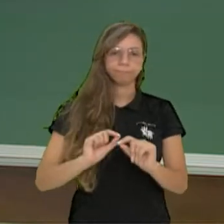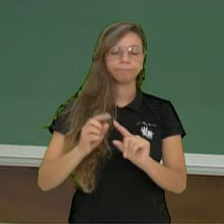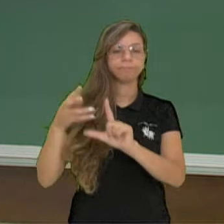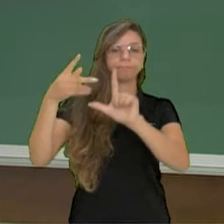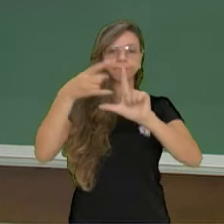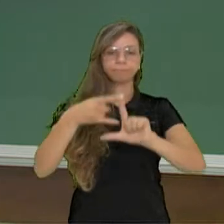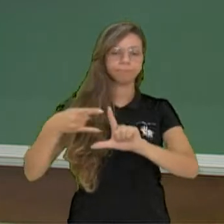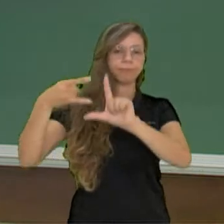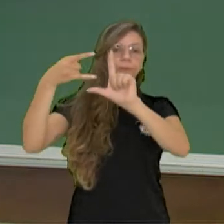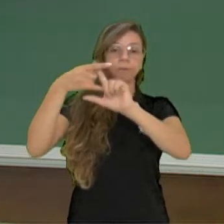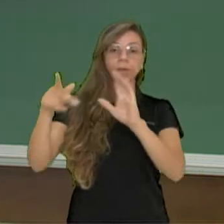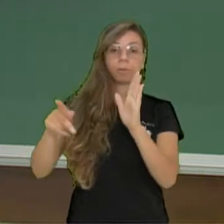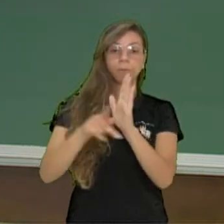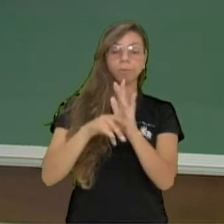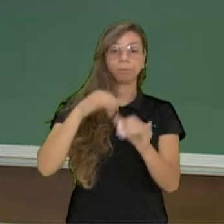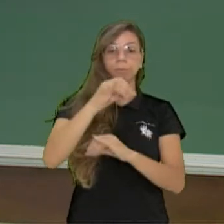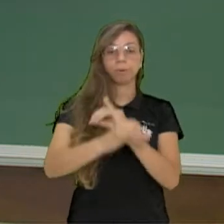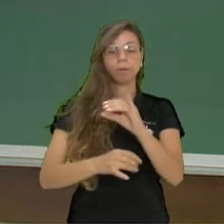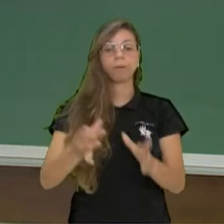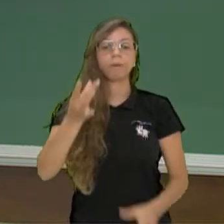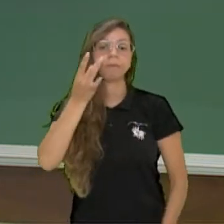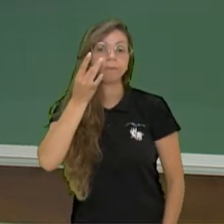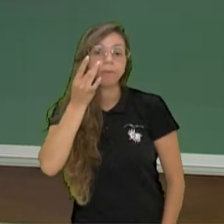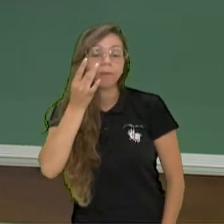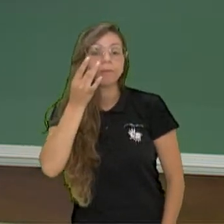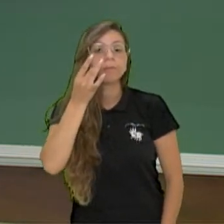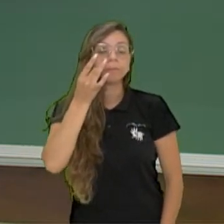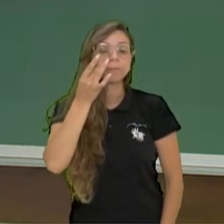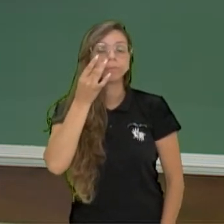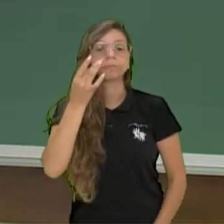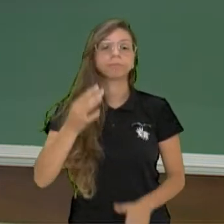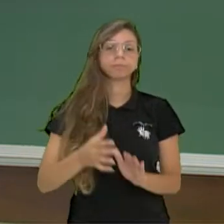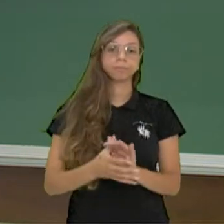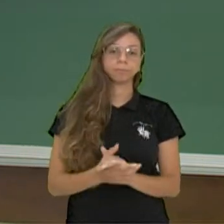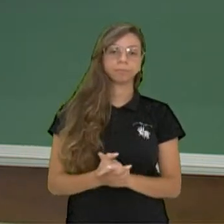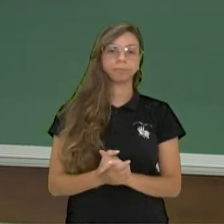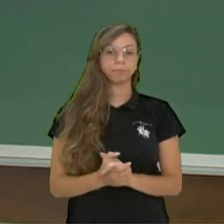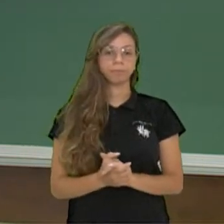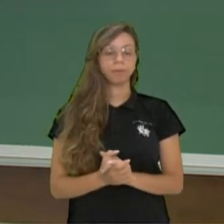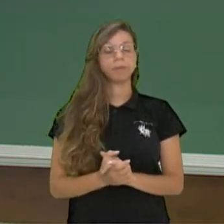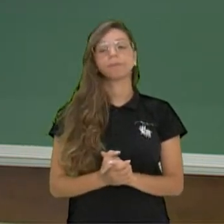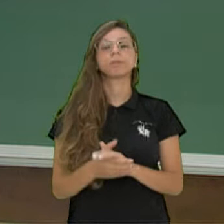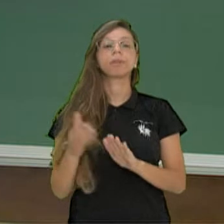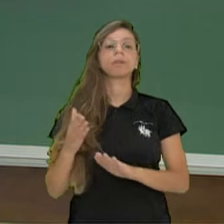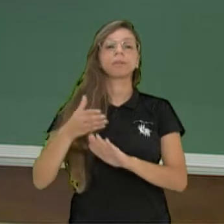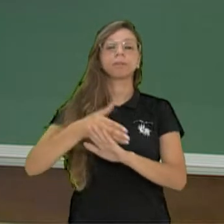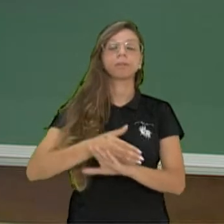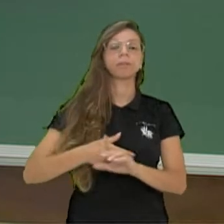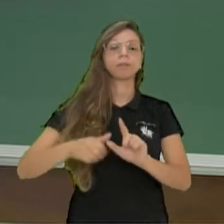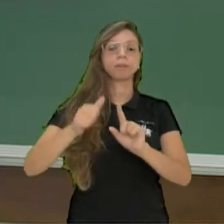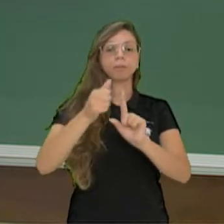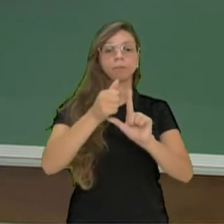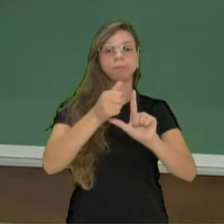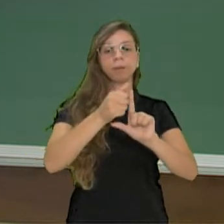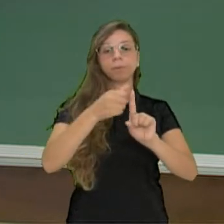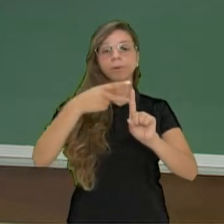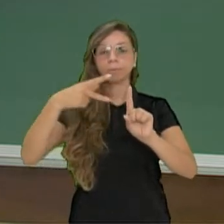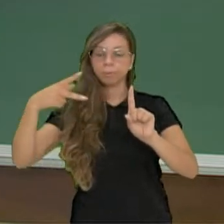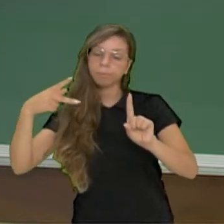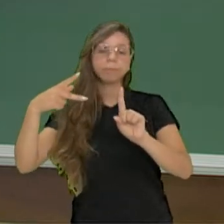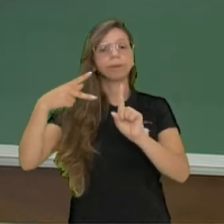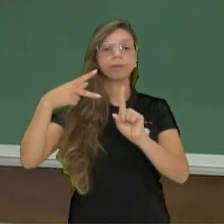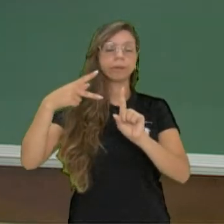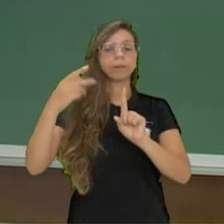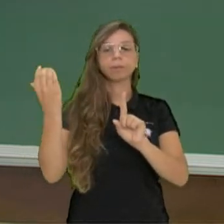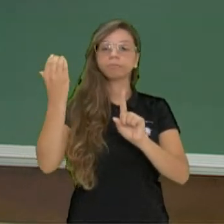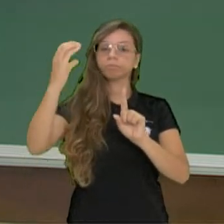encontro virtual, síncrono, ao vivo, pela plataforma. Isso aí, você entra pelo aplicativo e lá no mural do ClassRoom, normalmente o professor